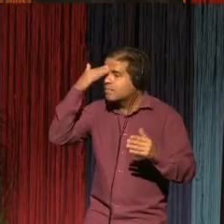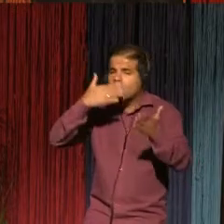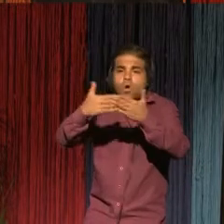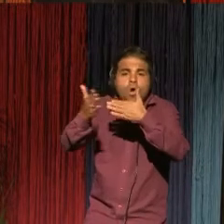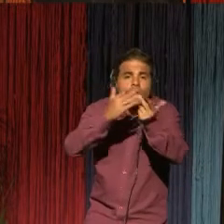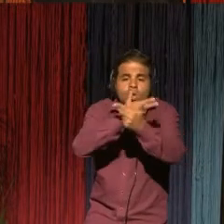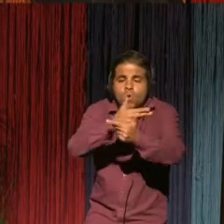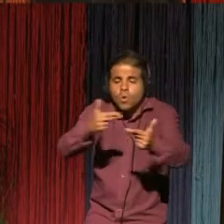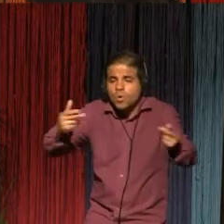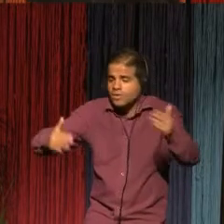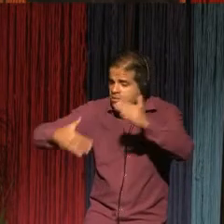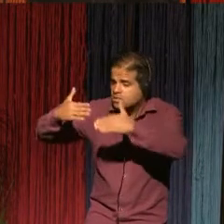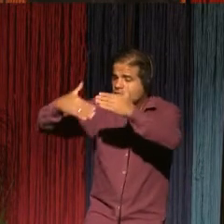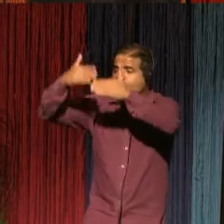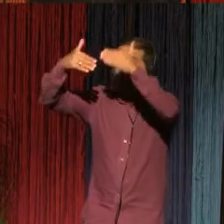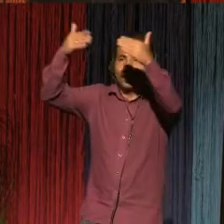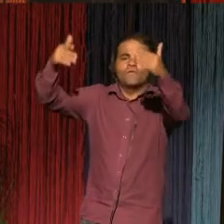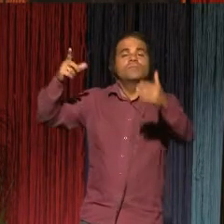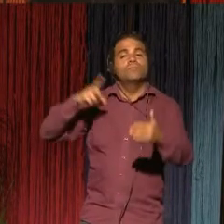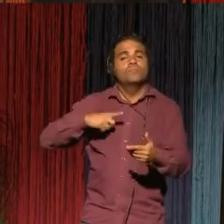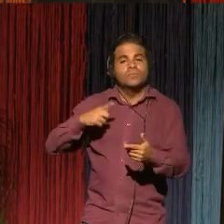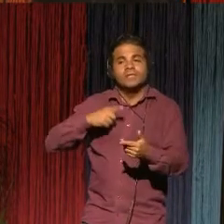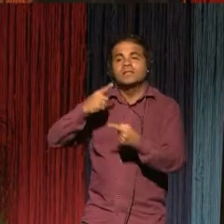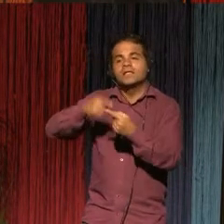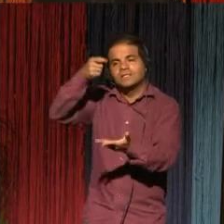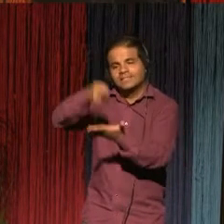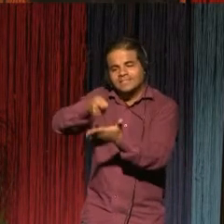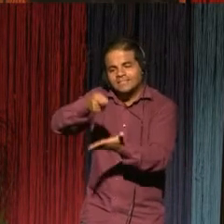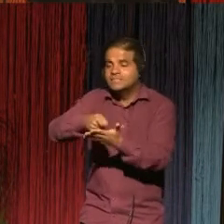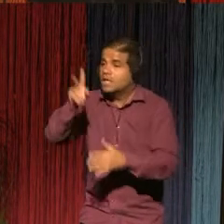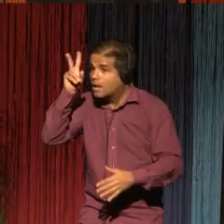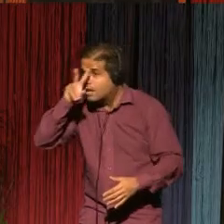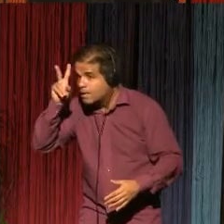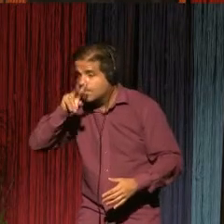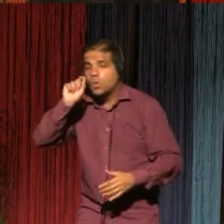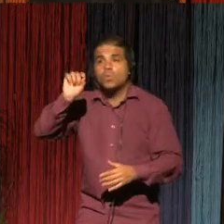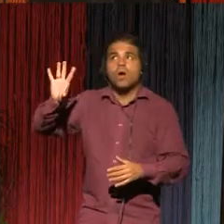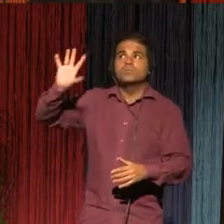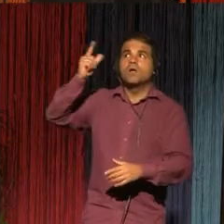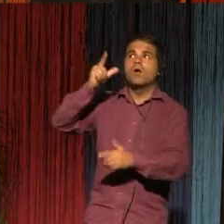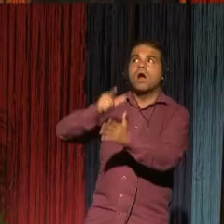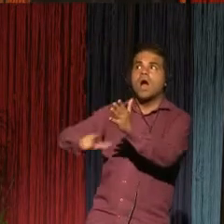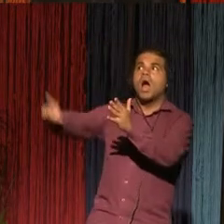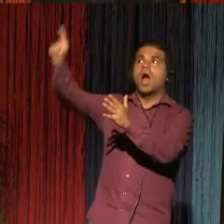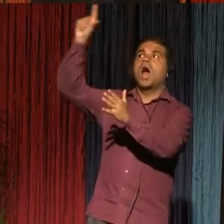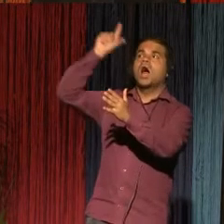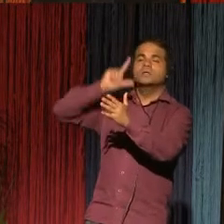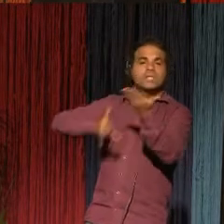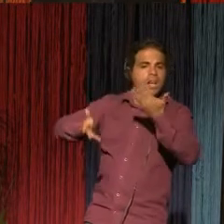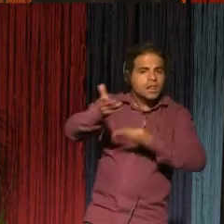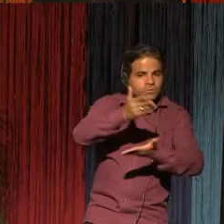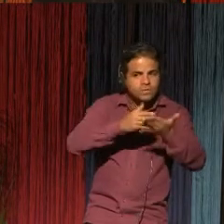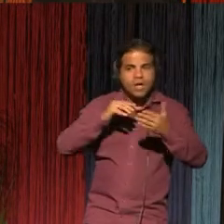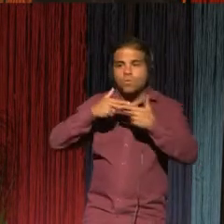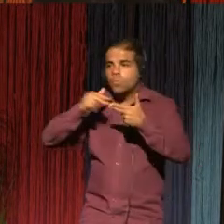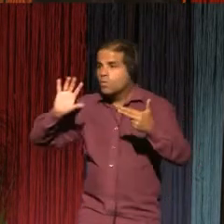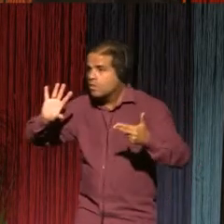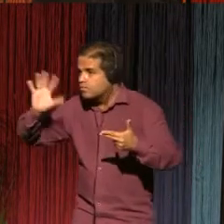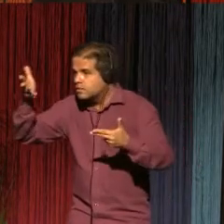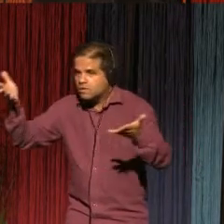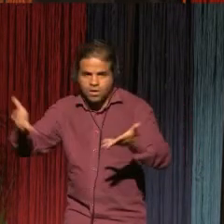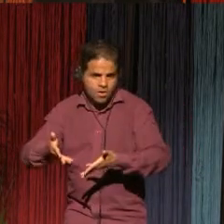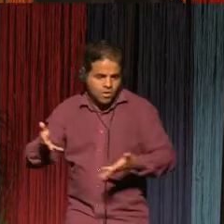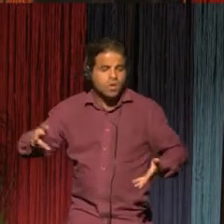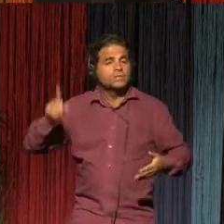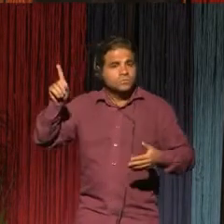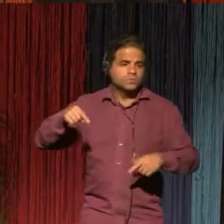que se desenvolva com o tempo, porque isso exige lembrar do que aconteceu antes e correlacionar aquilo com o que está acontecendo agora. Então,